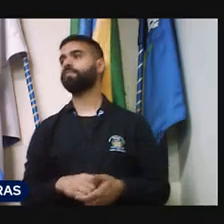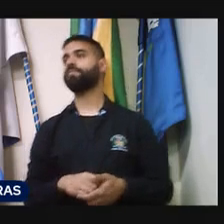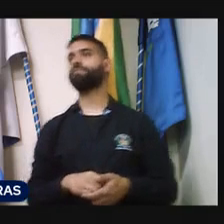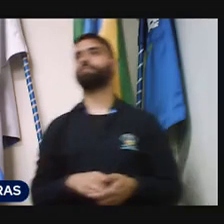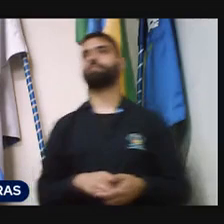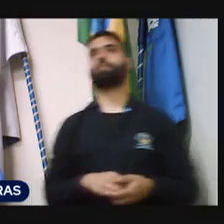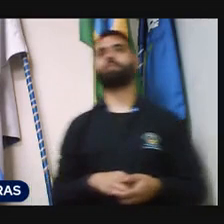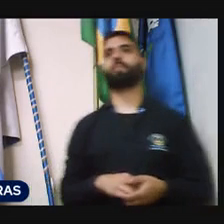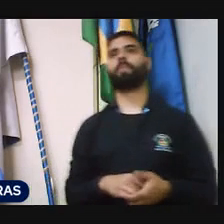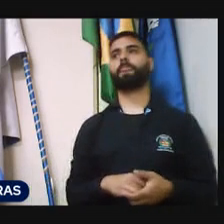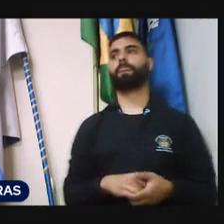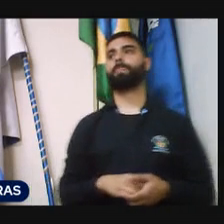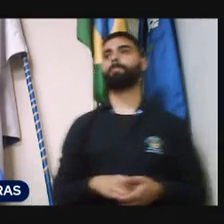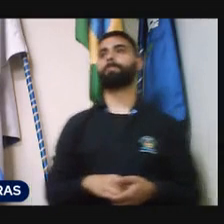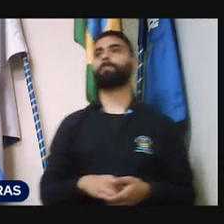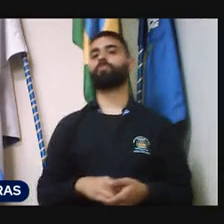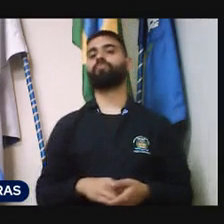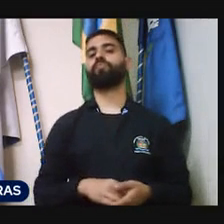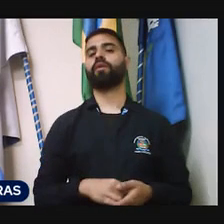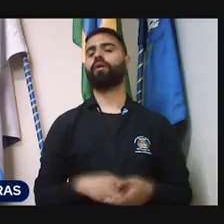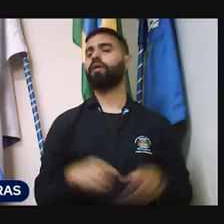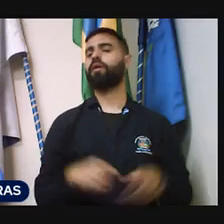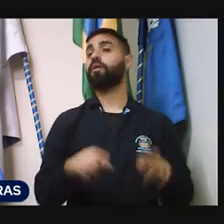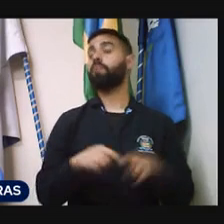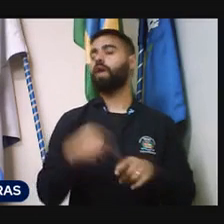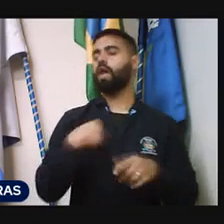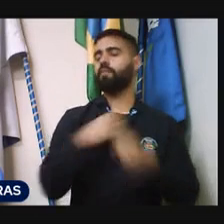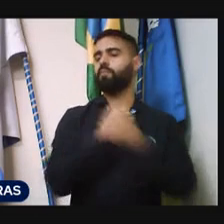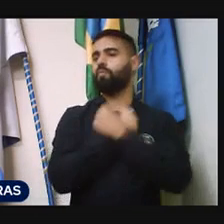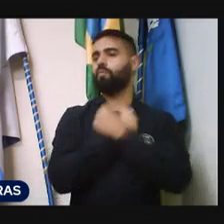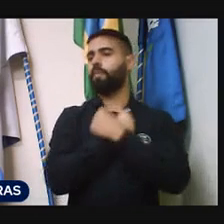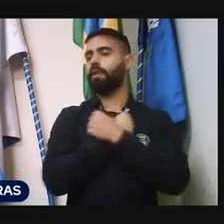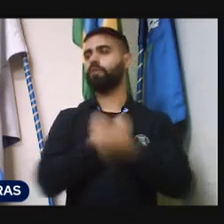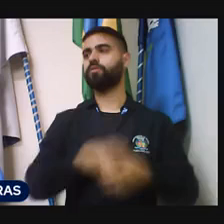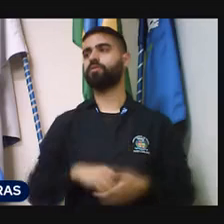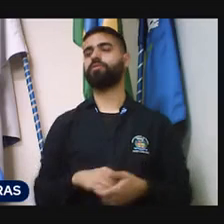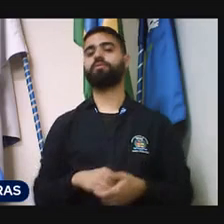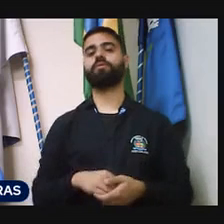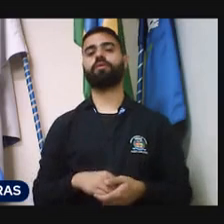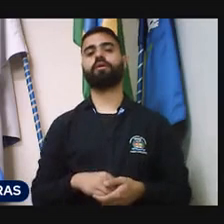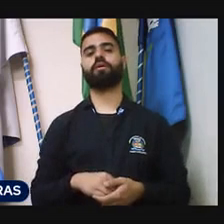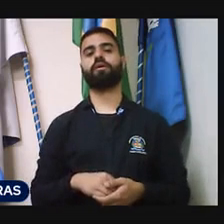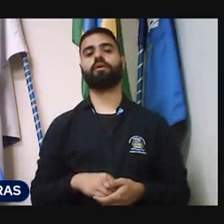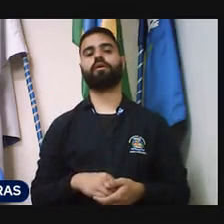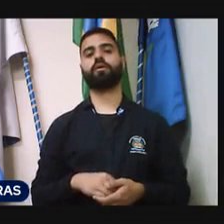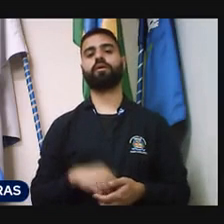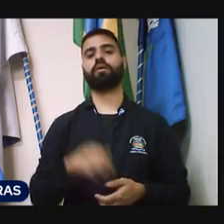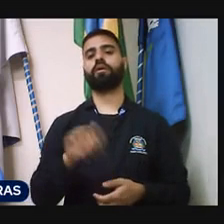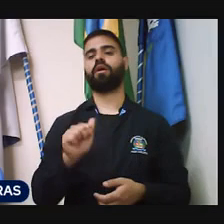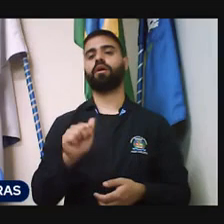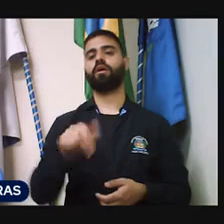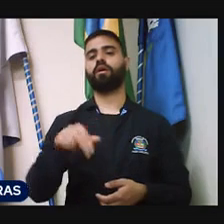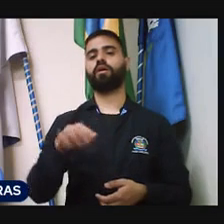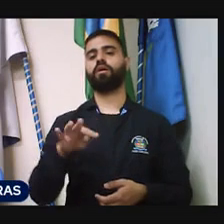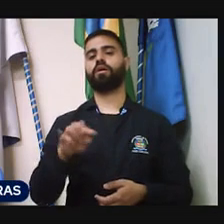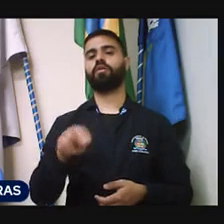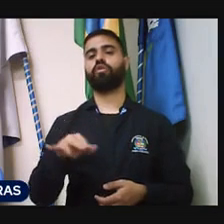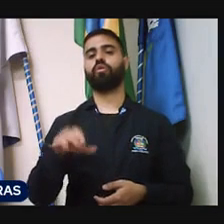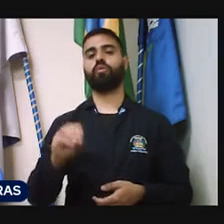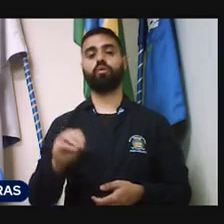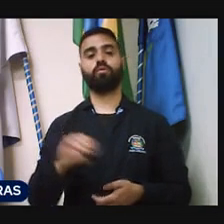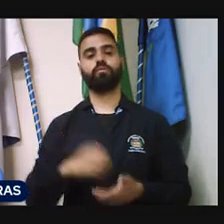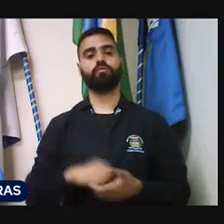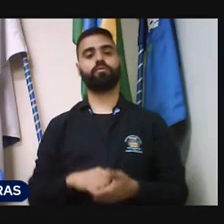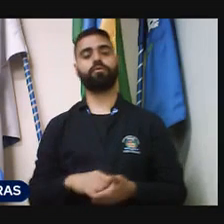Bernardo Machado eu tenho também quero mandar meu grande abraço meu assessor Doutor Antônio Marques pela